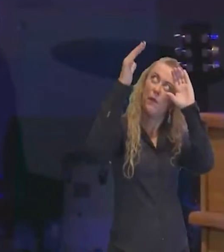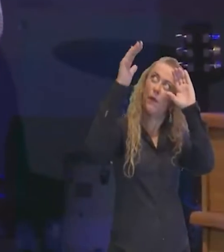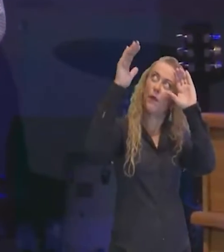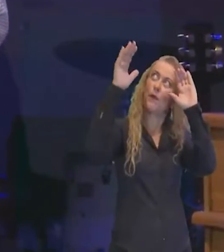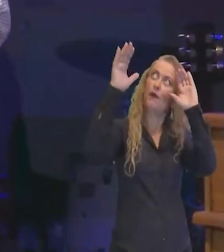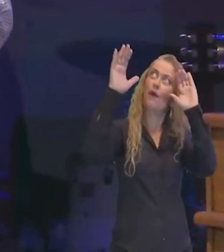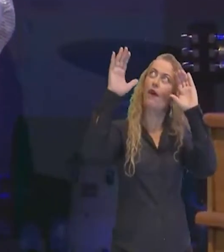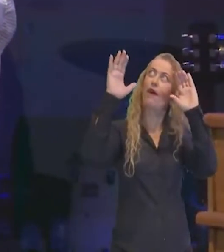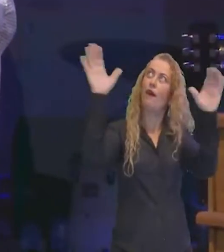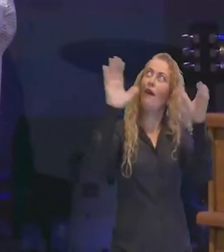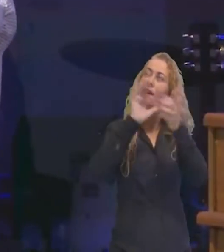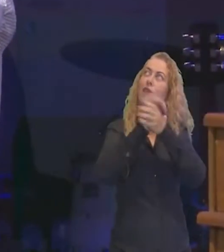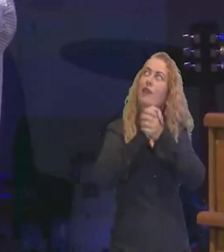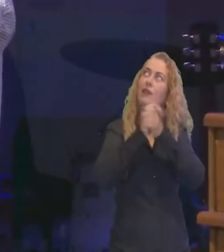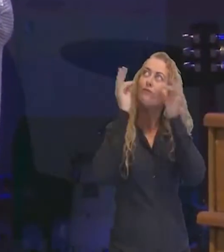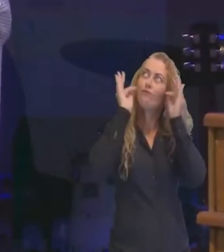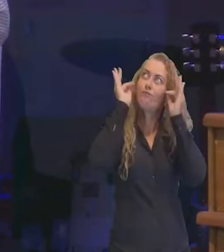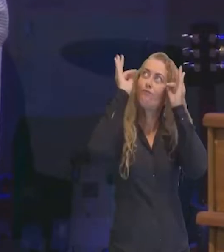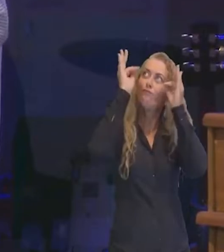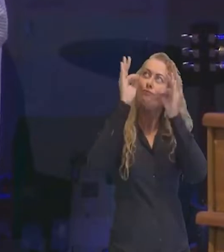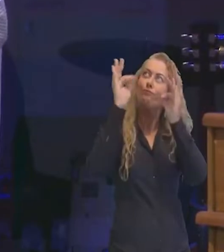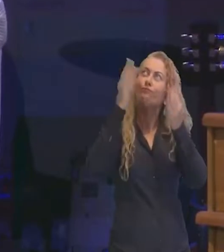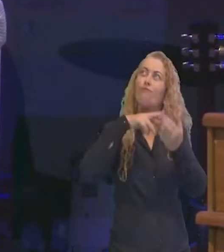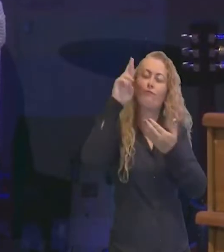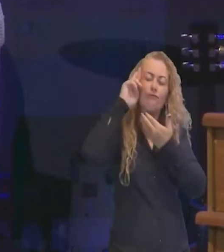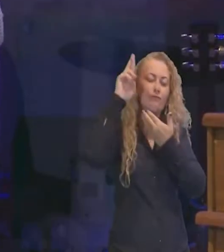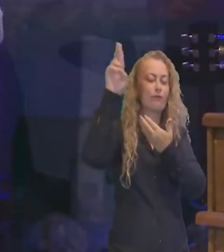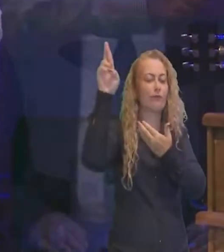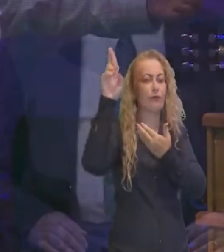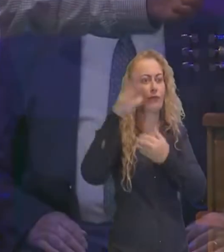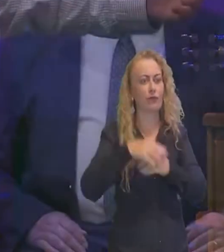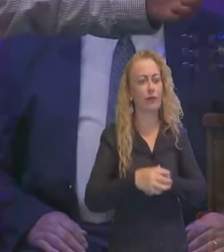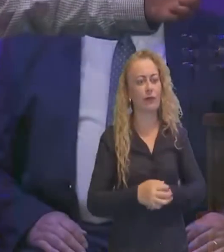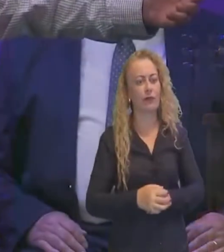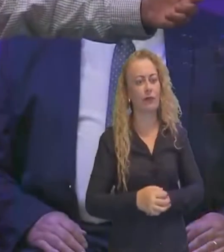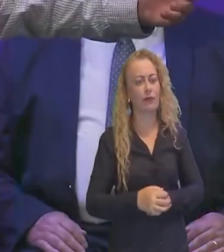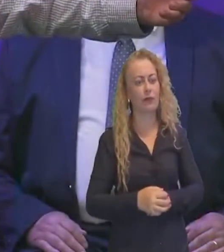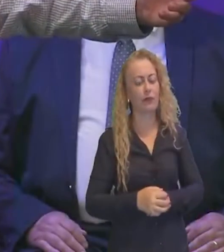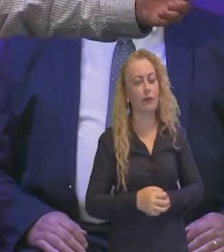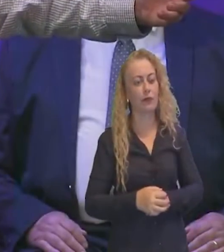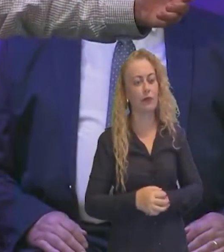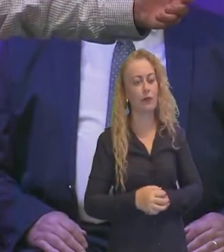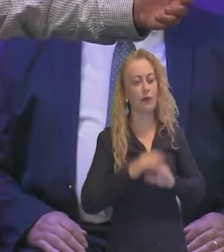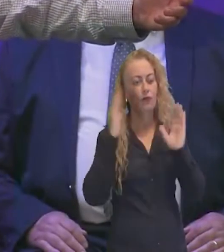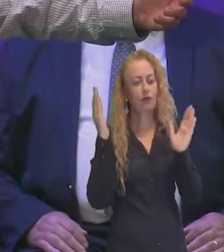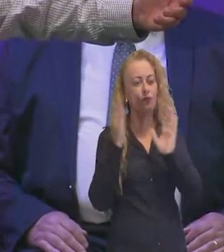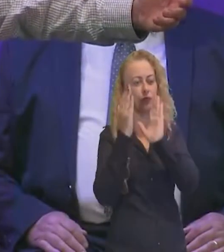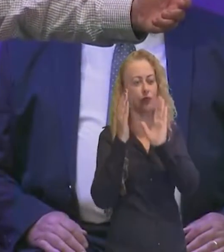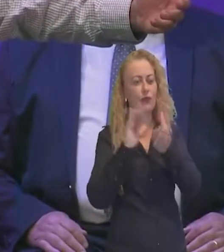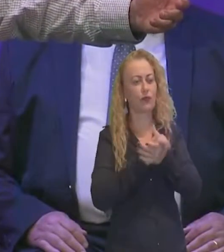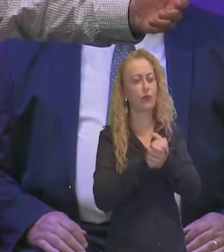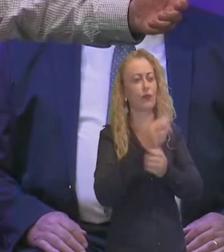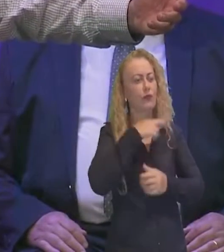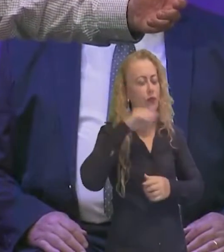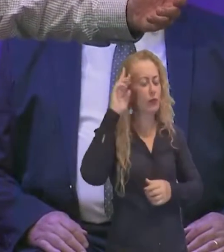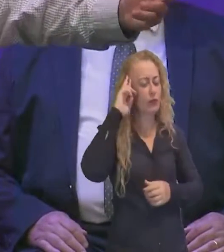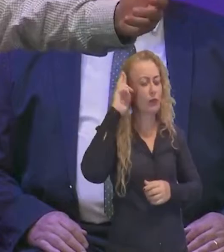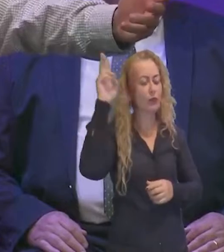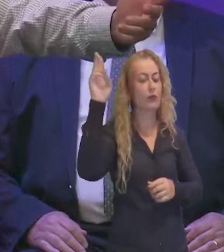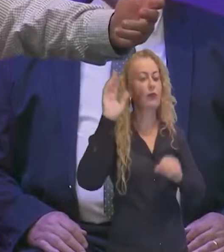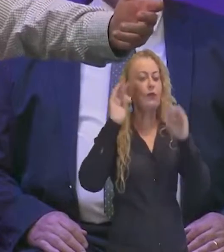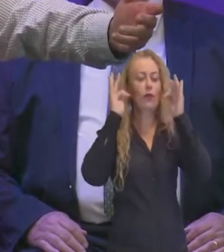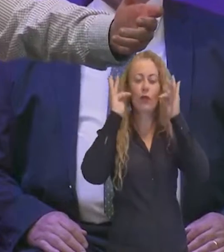diante de um casal que é fiel ao Senhor. Diante de um casal que é fiel ao Senhor.